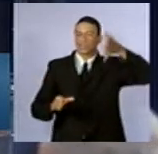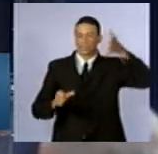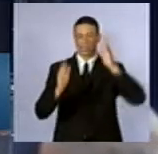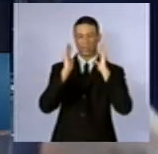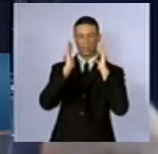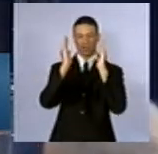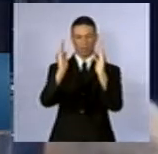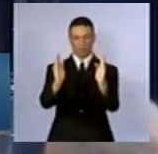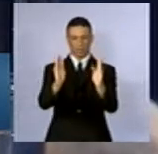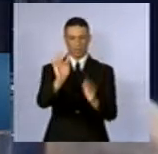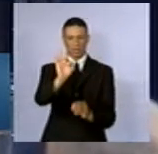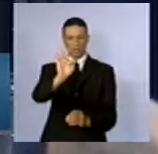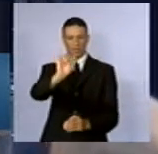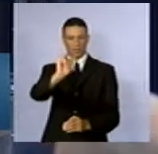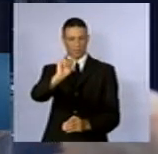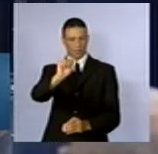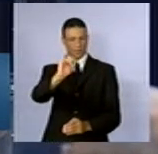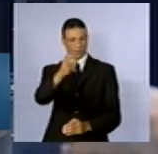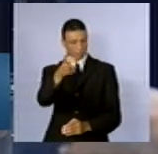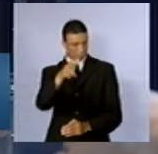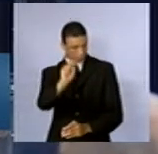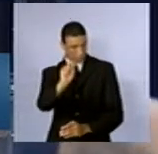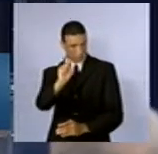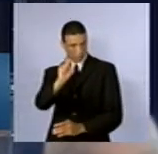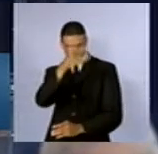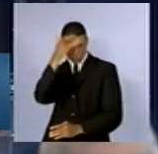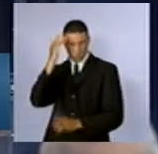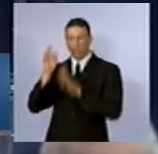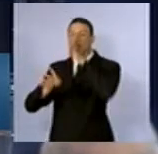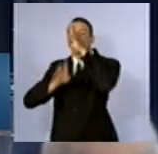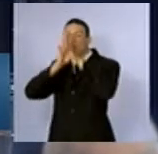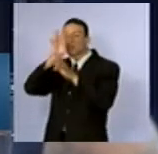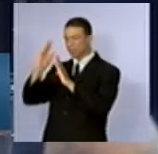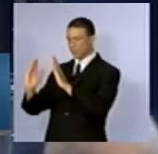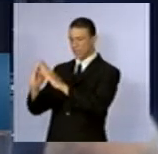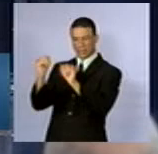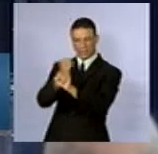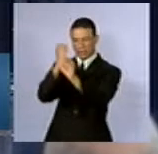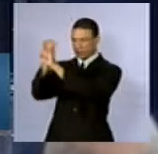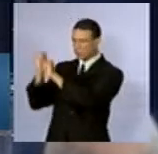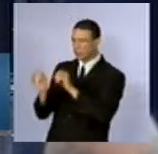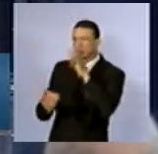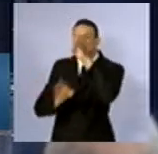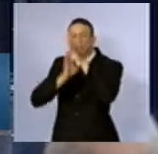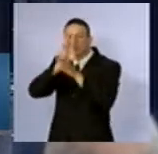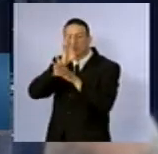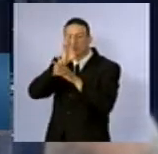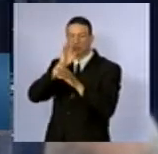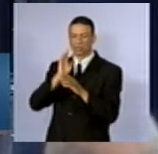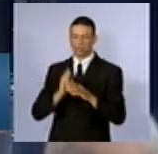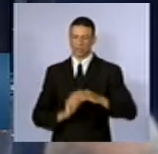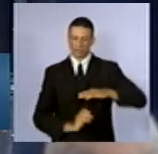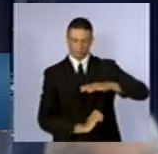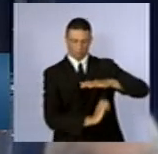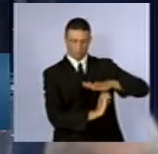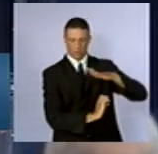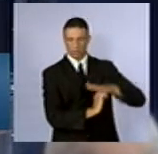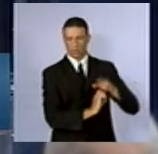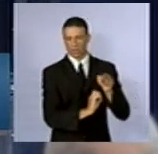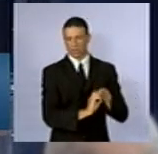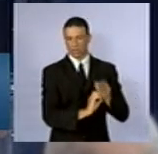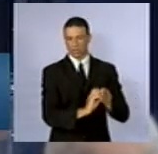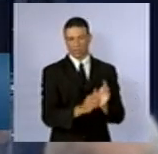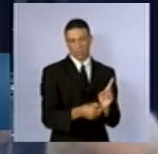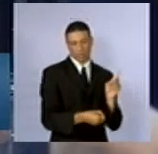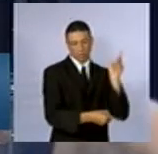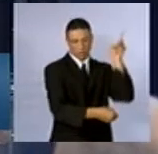né? Da invasão da faixa de passagem em alguns pontos. Nós, como empresa concessionária